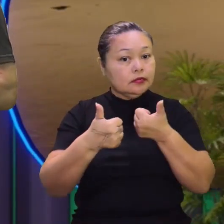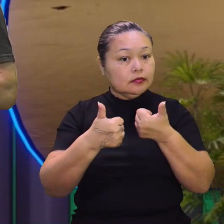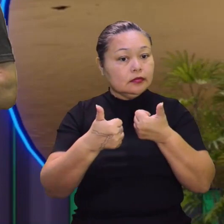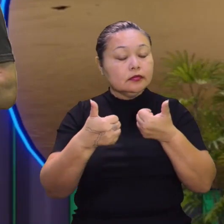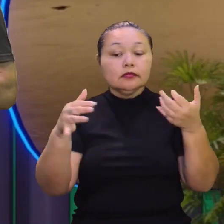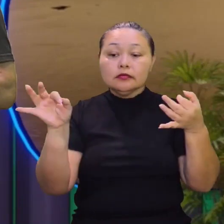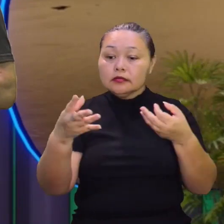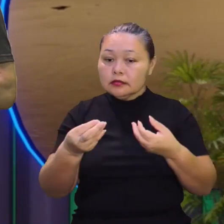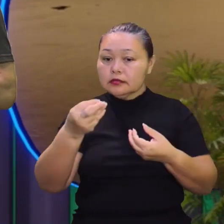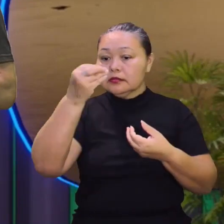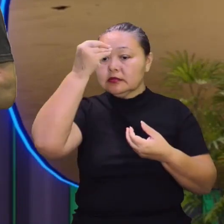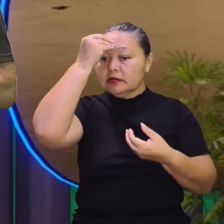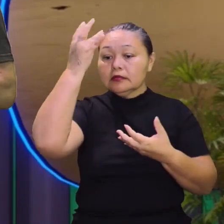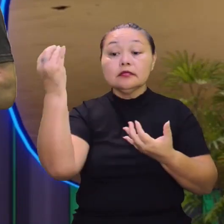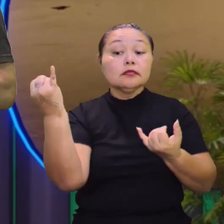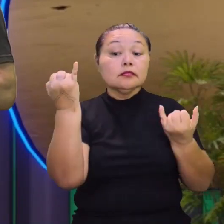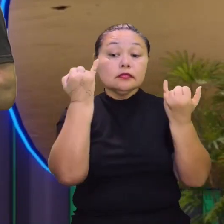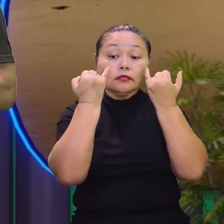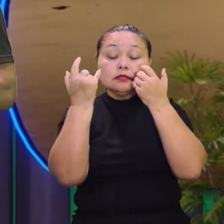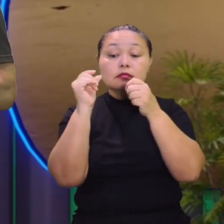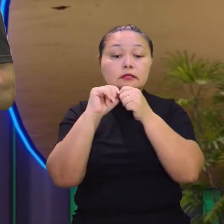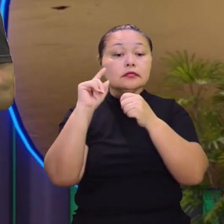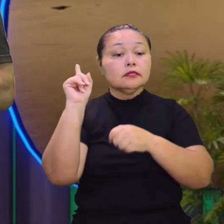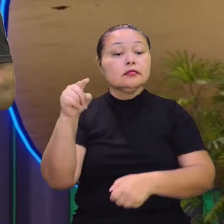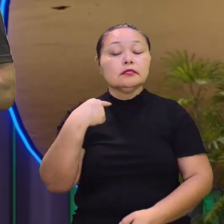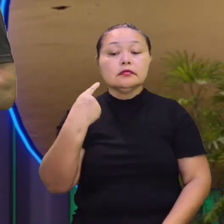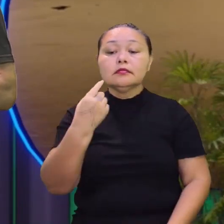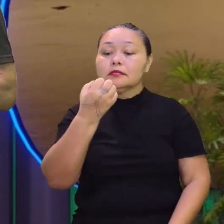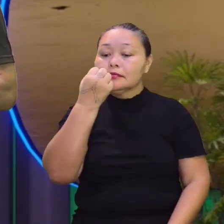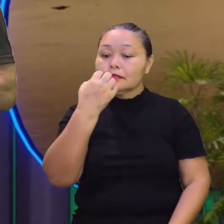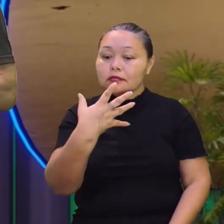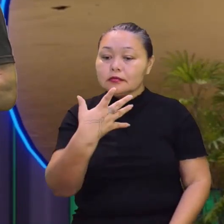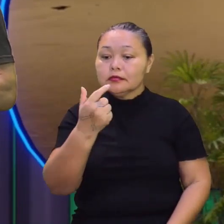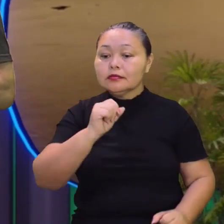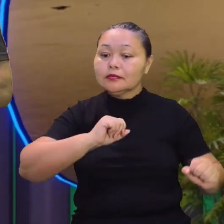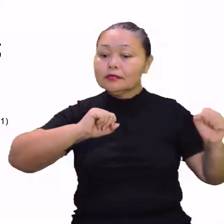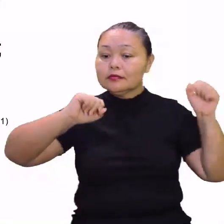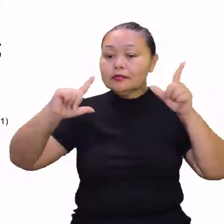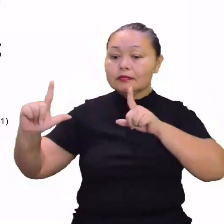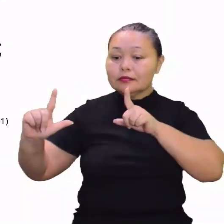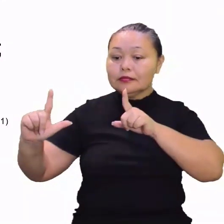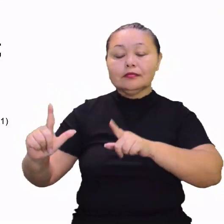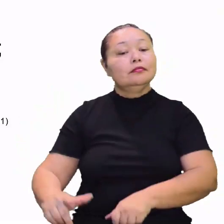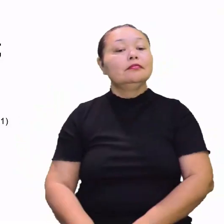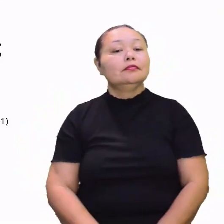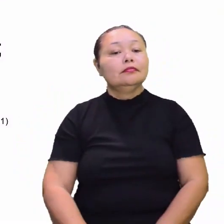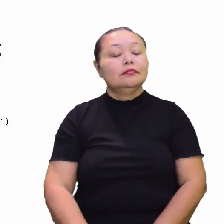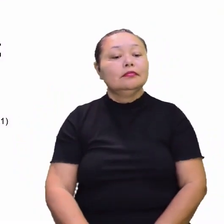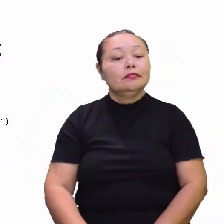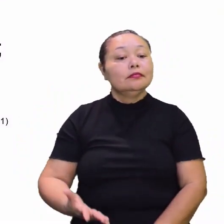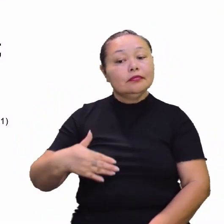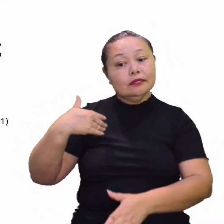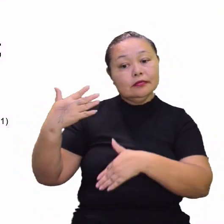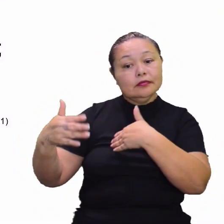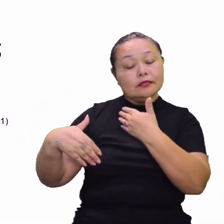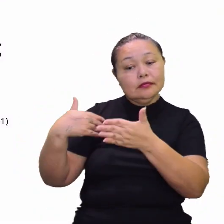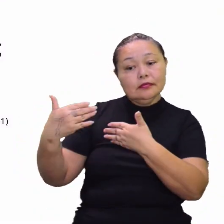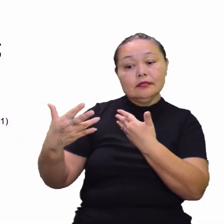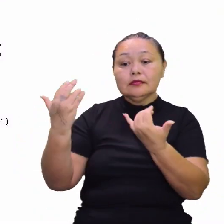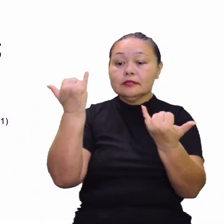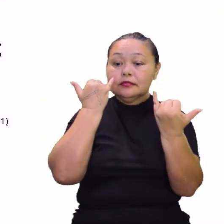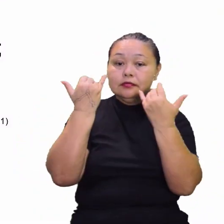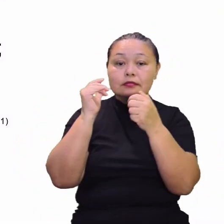Beleza? Então é isso. Guarde essas informações que são preciosas. De olho no quadro. Vamos avançar.